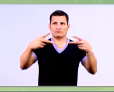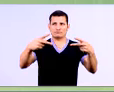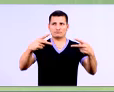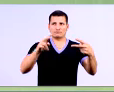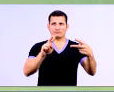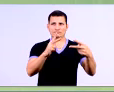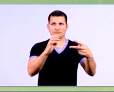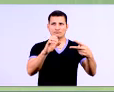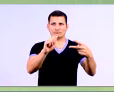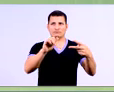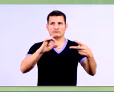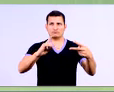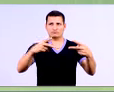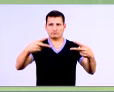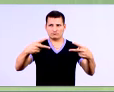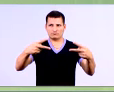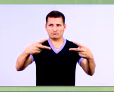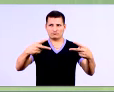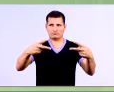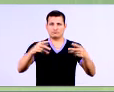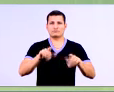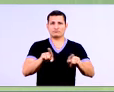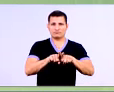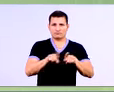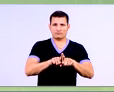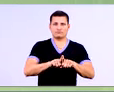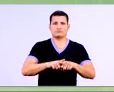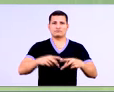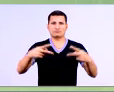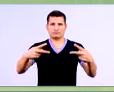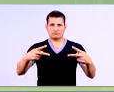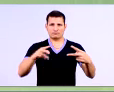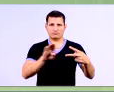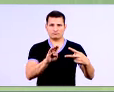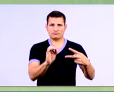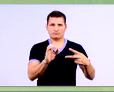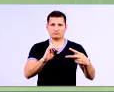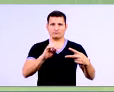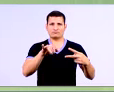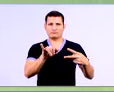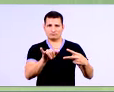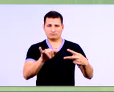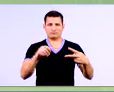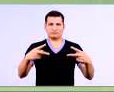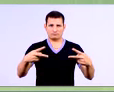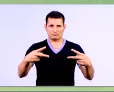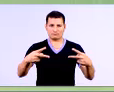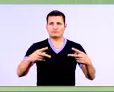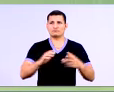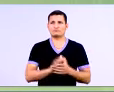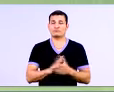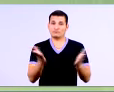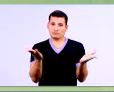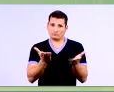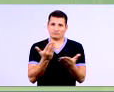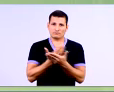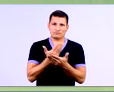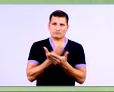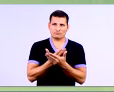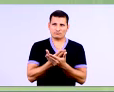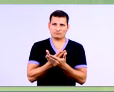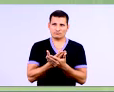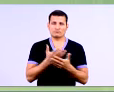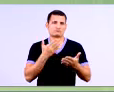o corpo, que é a tag body. Nós trabalharemos hoje e em